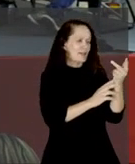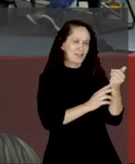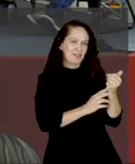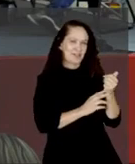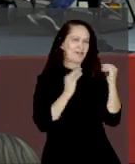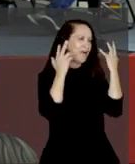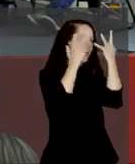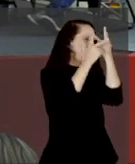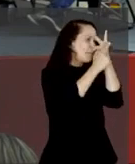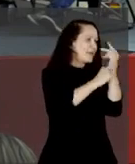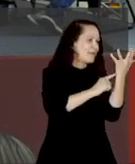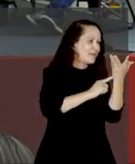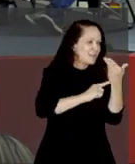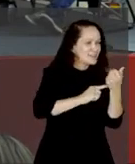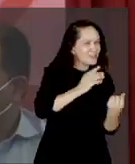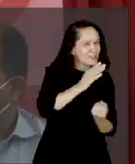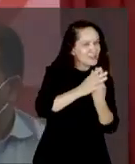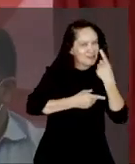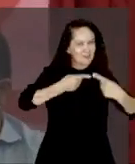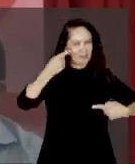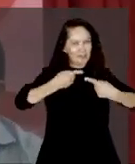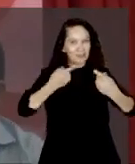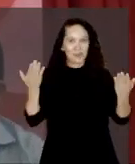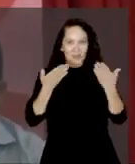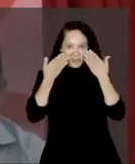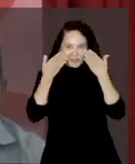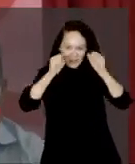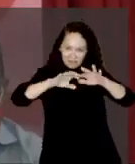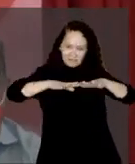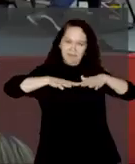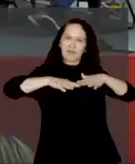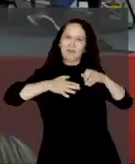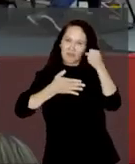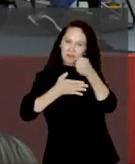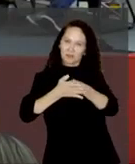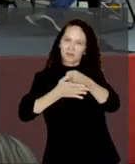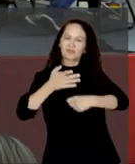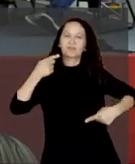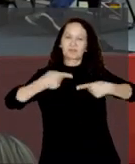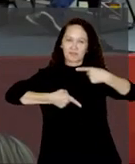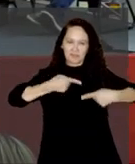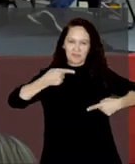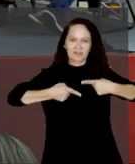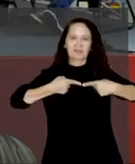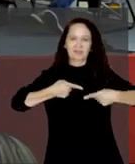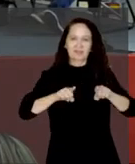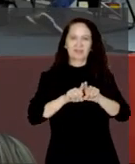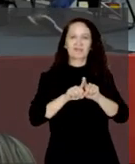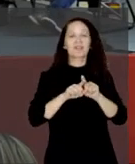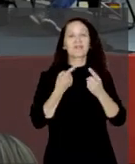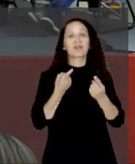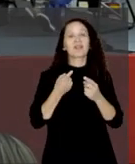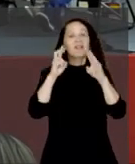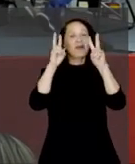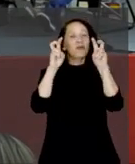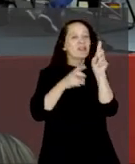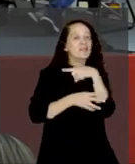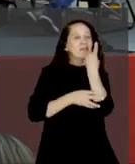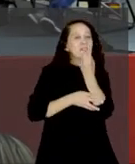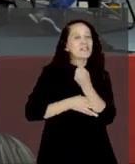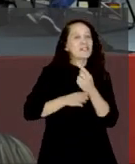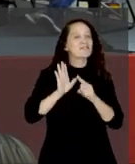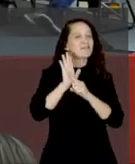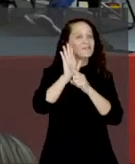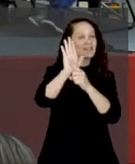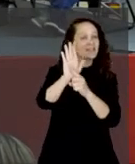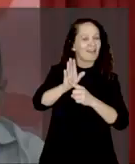através da beleza e da arte, e ainda mais dividindo com os companheiros que estão aqui, com o presidente Lula, me